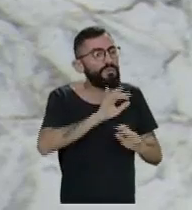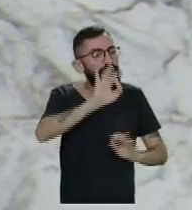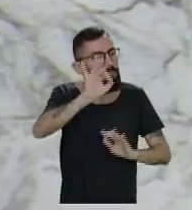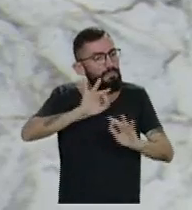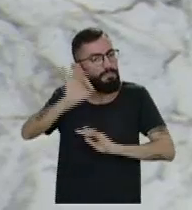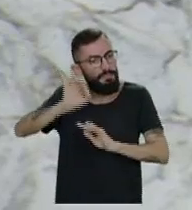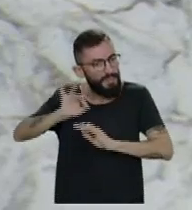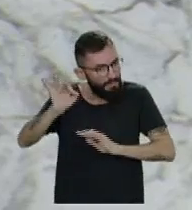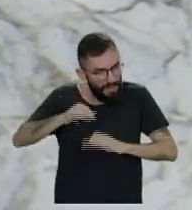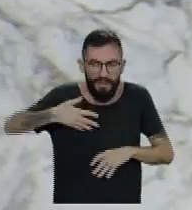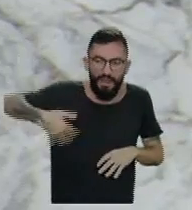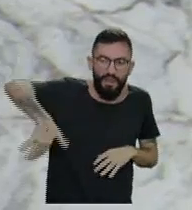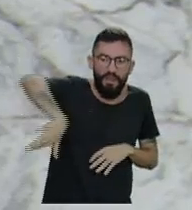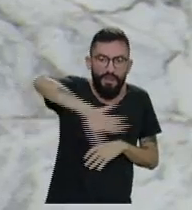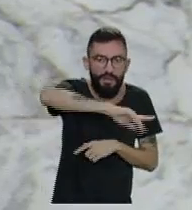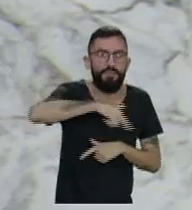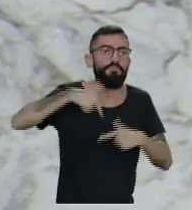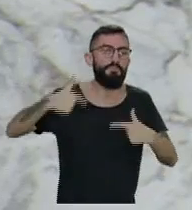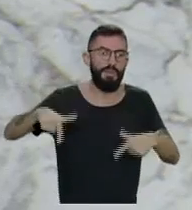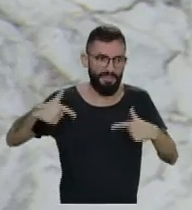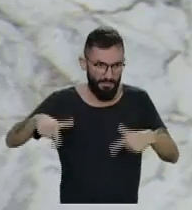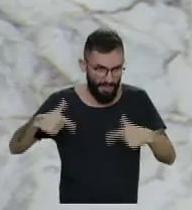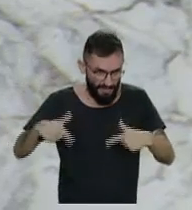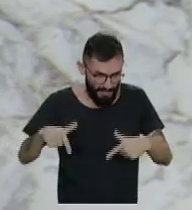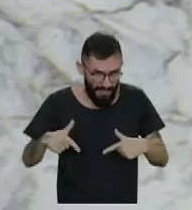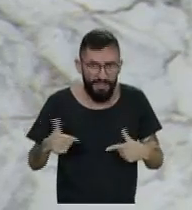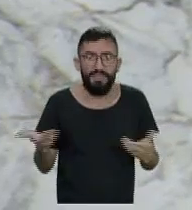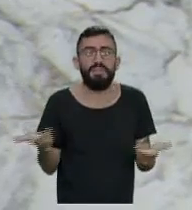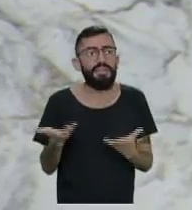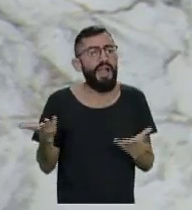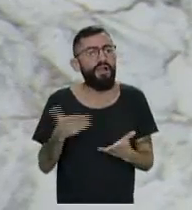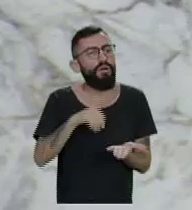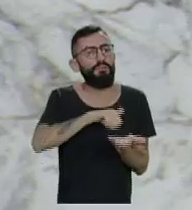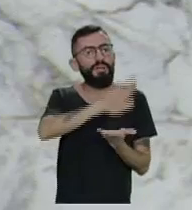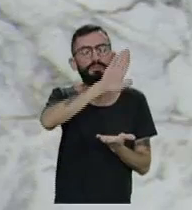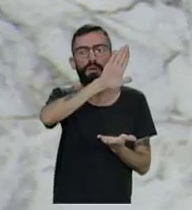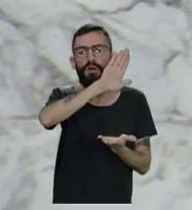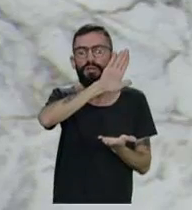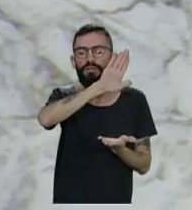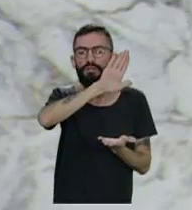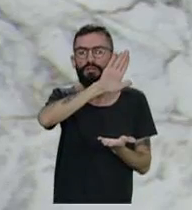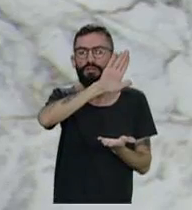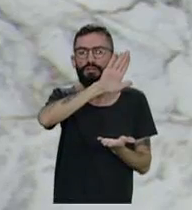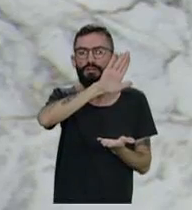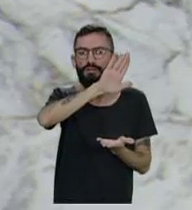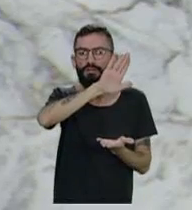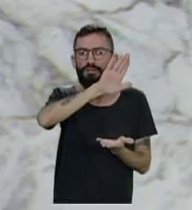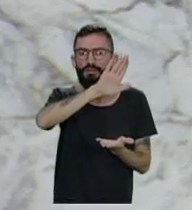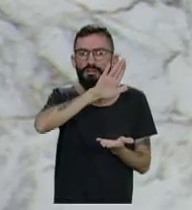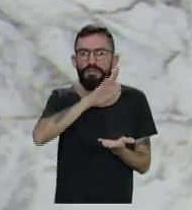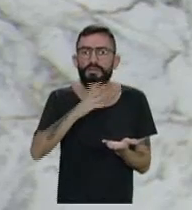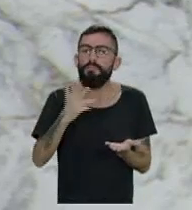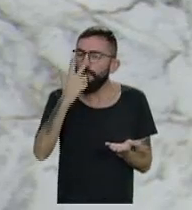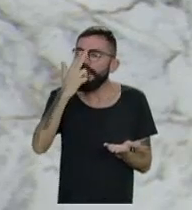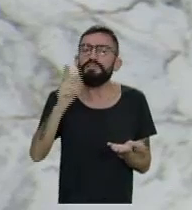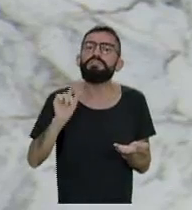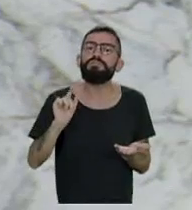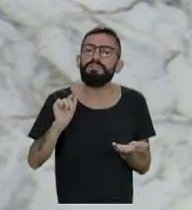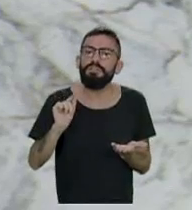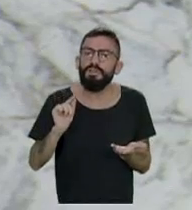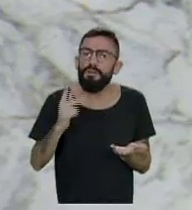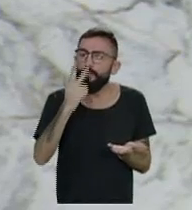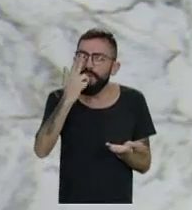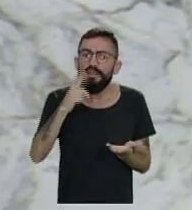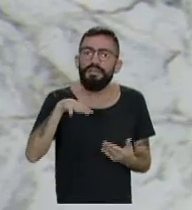todas as nossas cautelas e depois nós mandamos embora aí sabe o que que a gente tá criando Senor Presidente